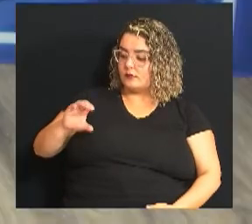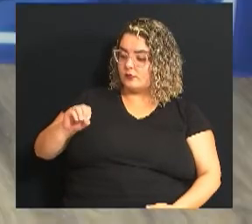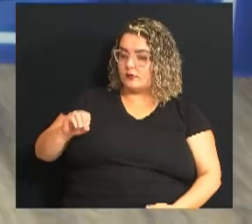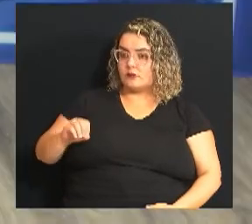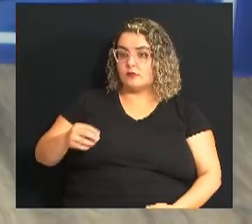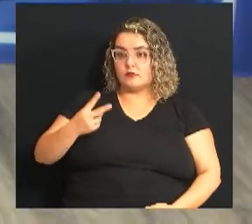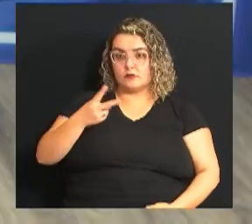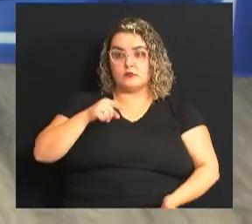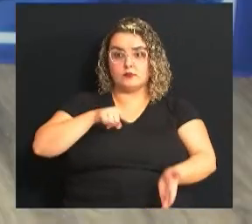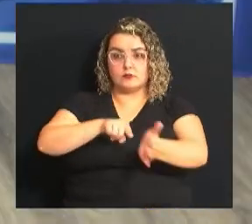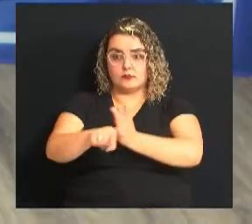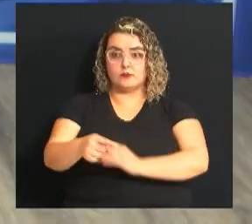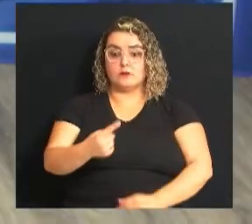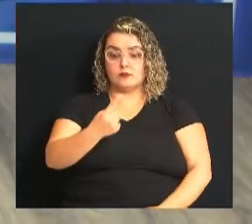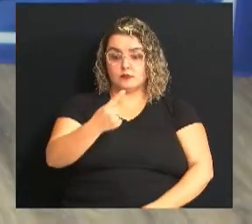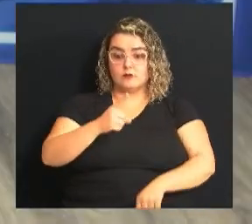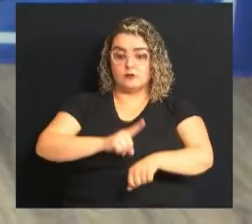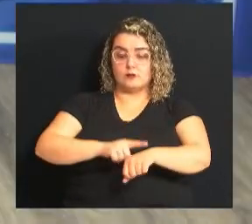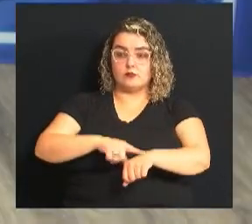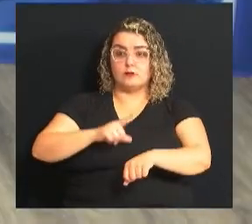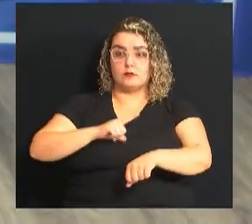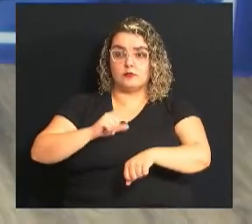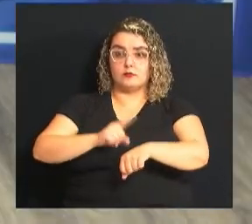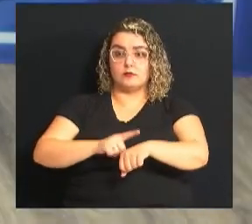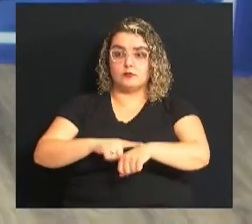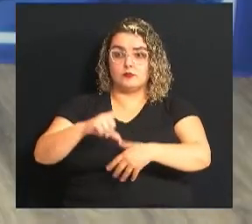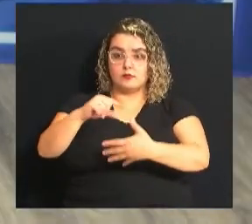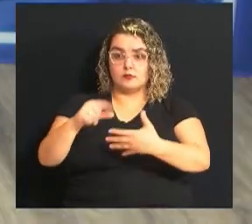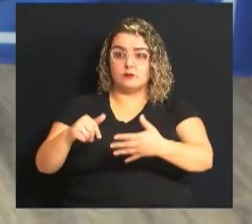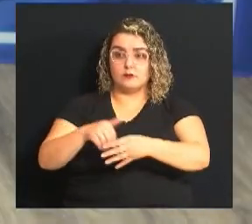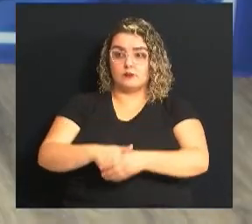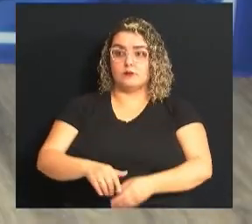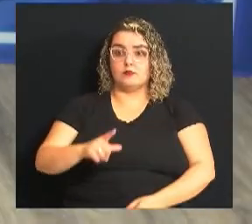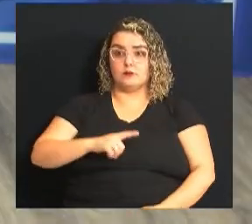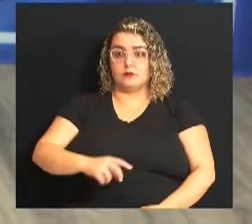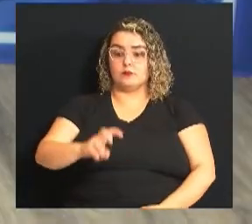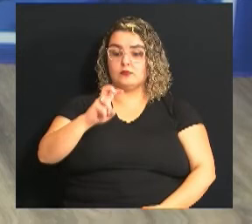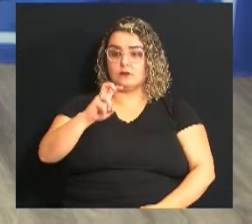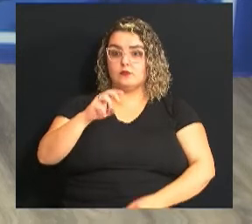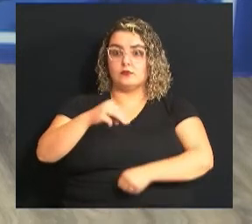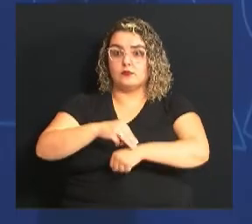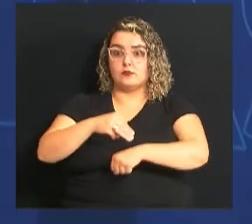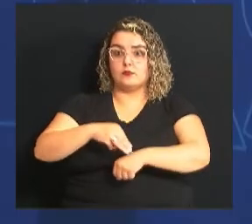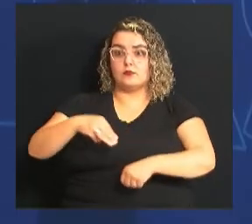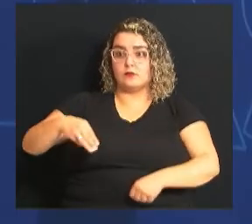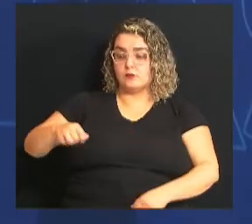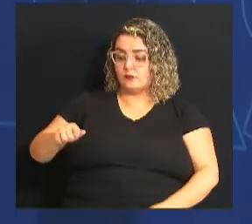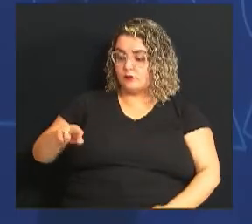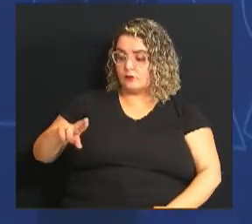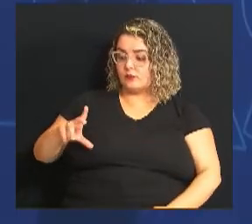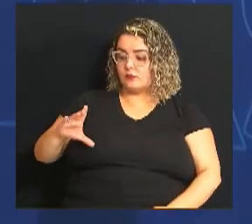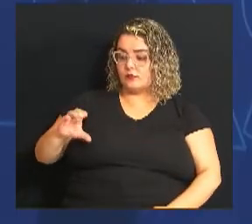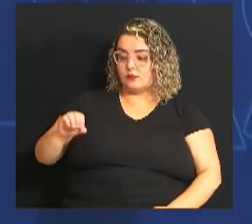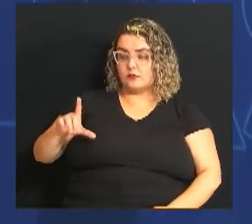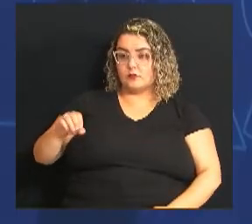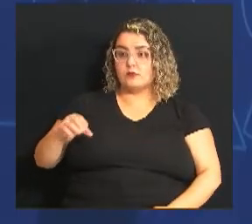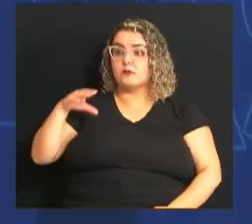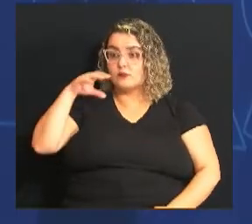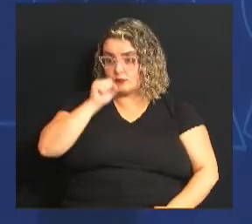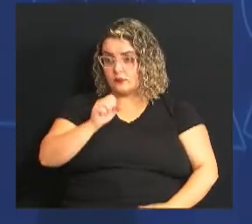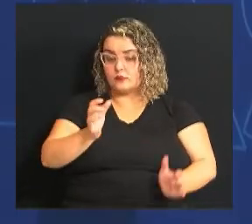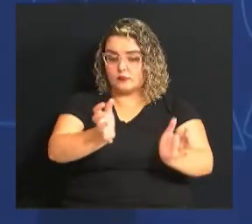que daqui a pouco 1 hora tem horário eleitoral gratuito, então tenho 5 minutinhos aqui com o Marcelo. Rapidamente, os